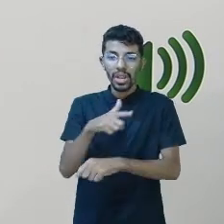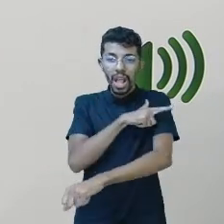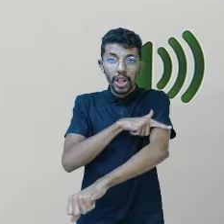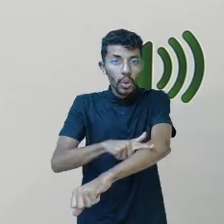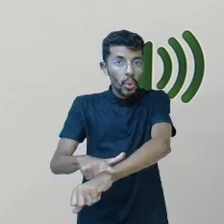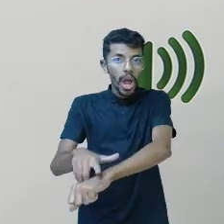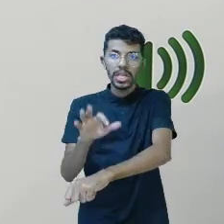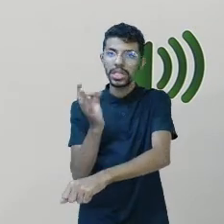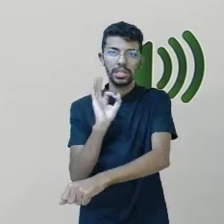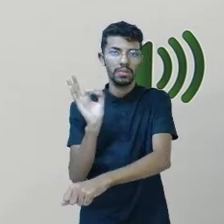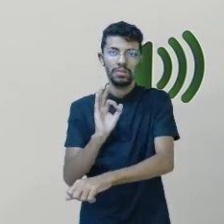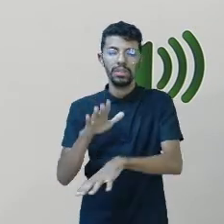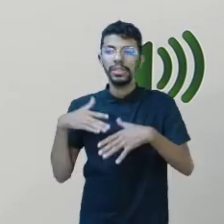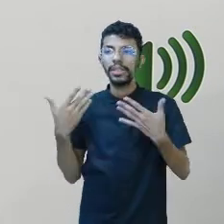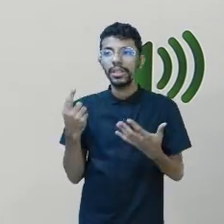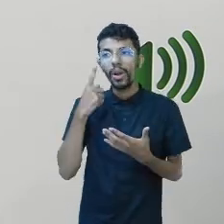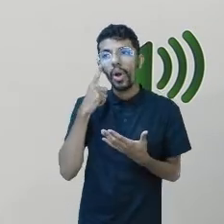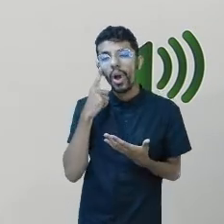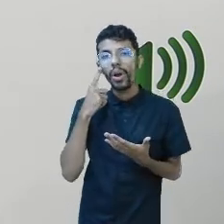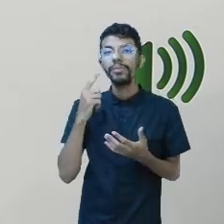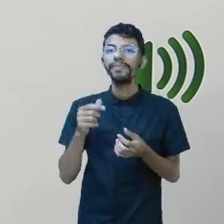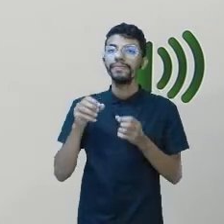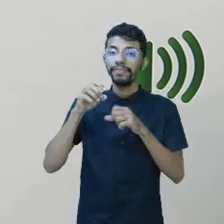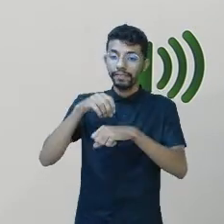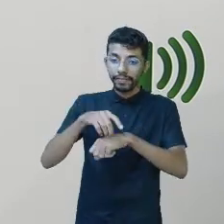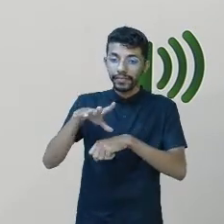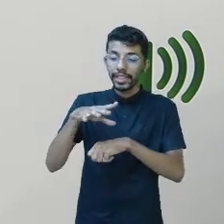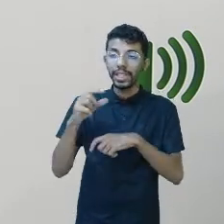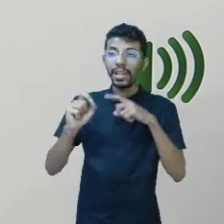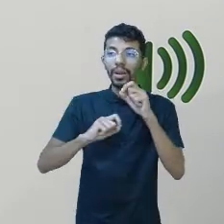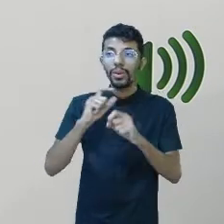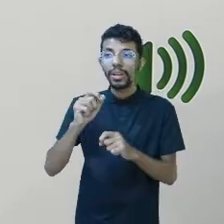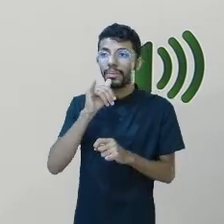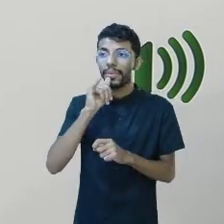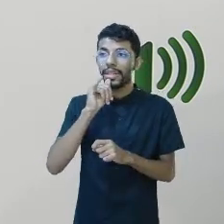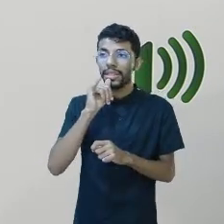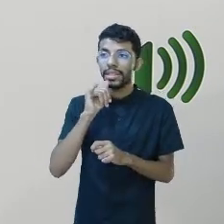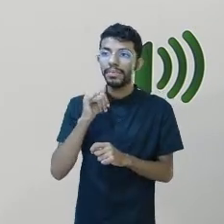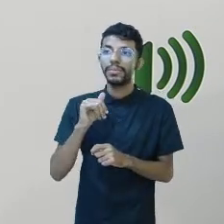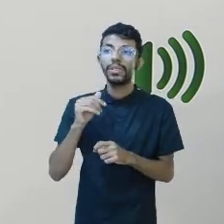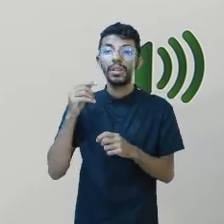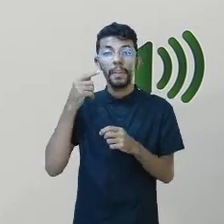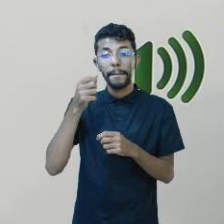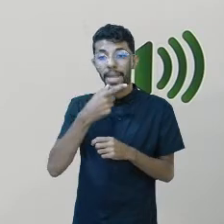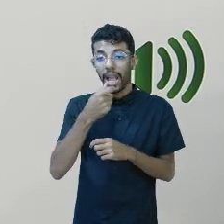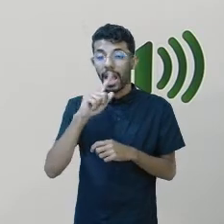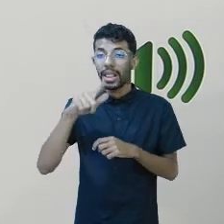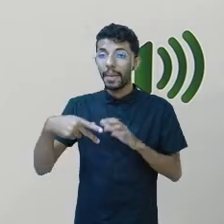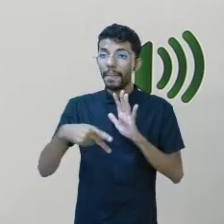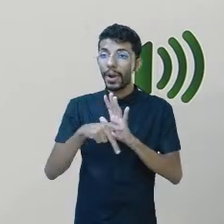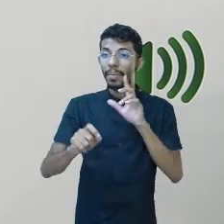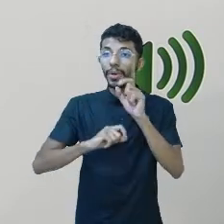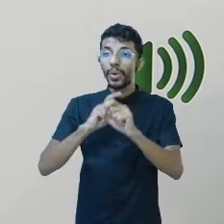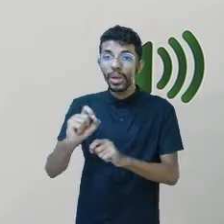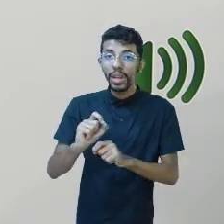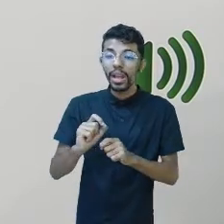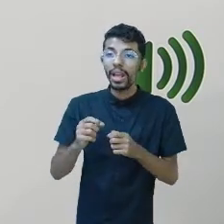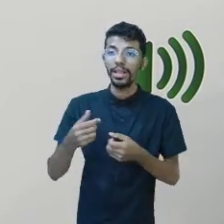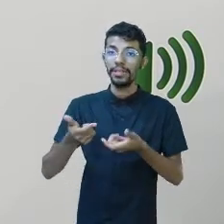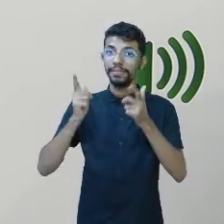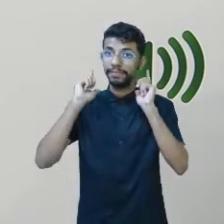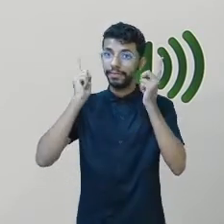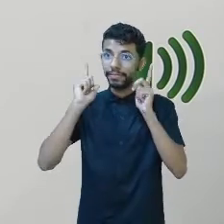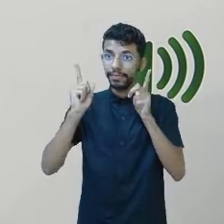Então, fica aí registrada a dica. Piada é para se divertir, é para fazer o outro